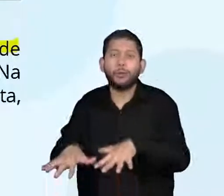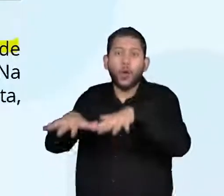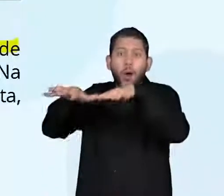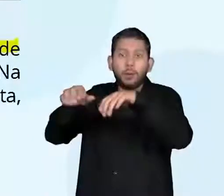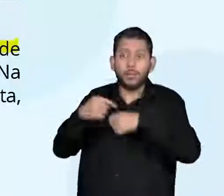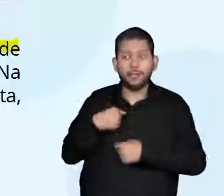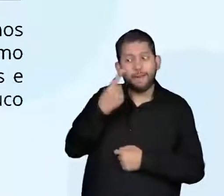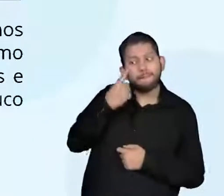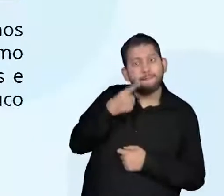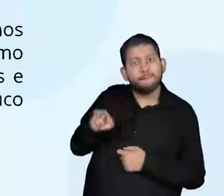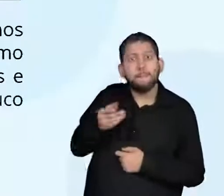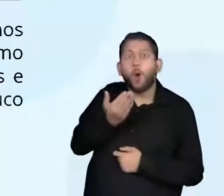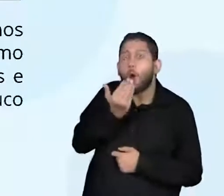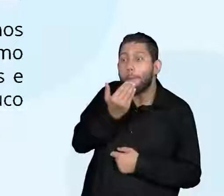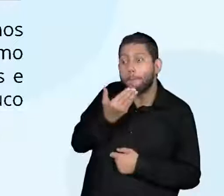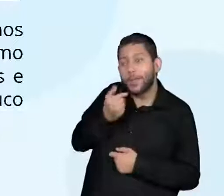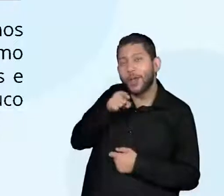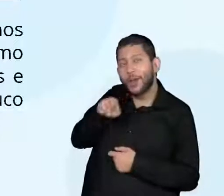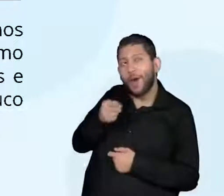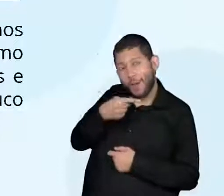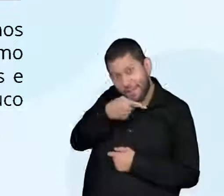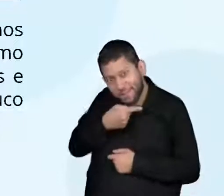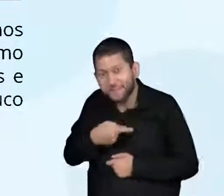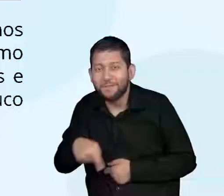Muito bem, vou continuar a leitura aqui, pessoal.